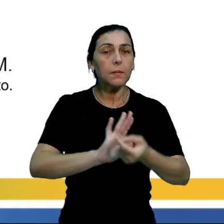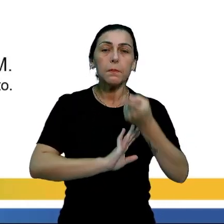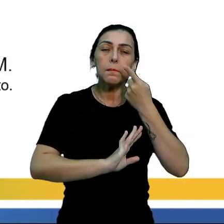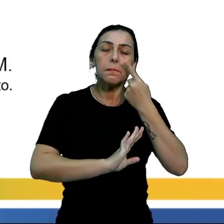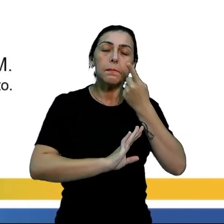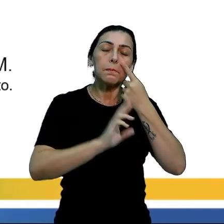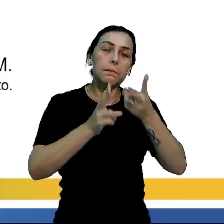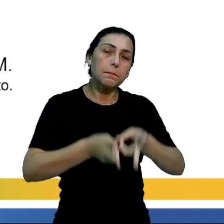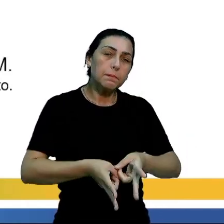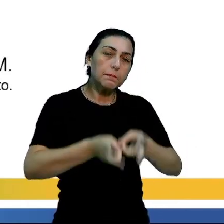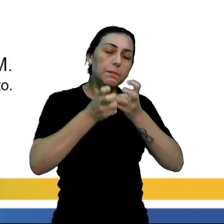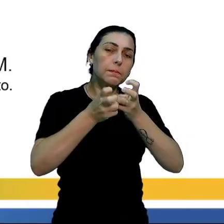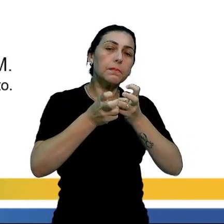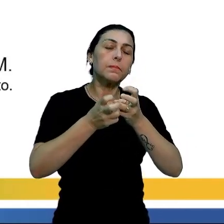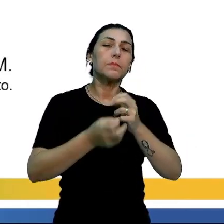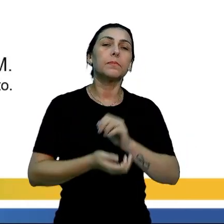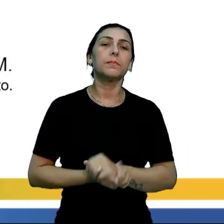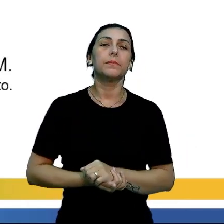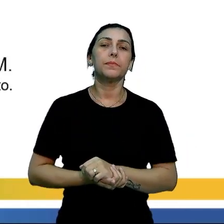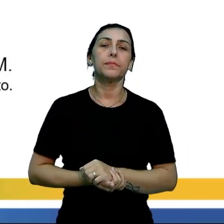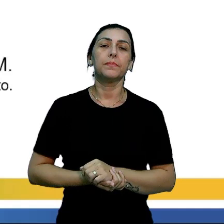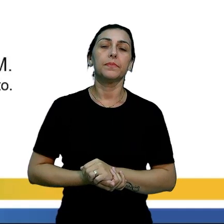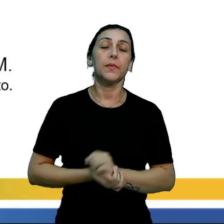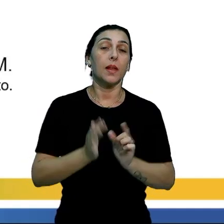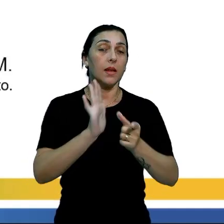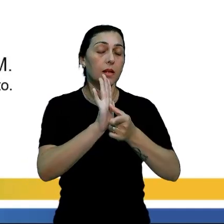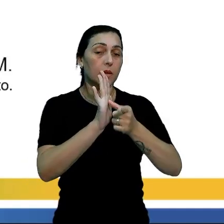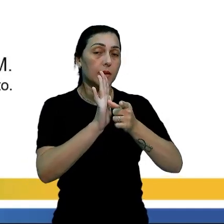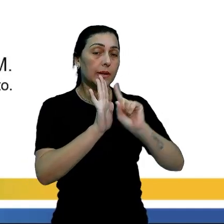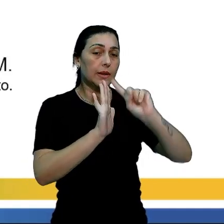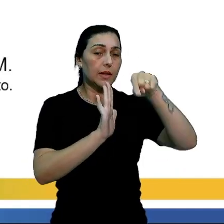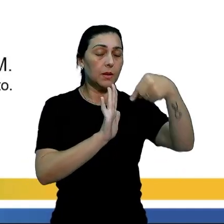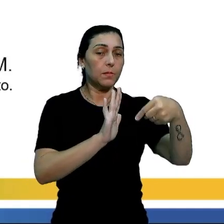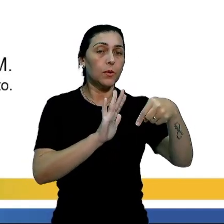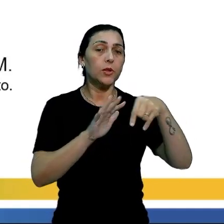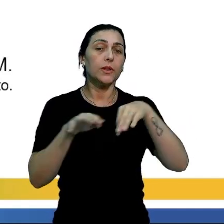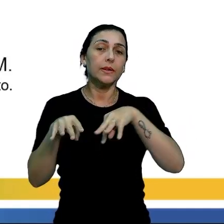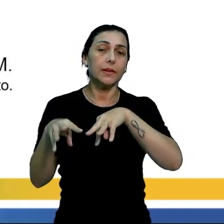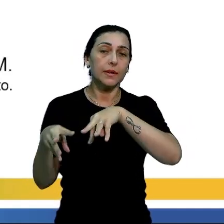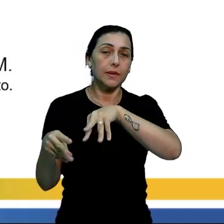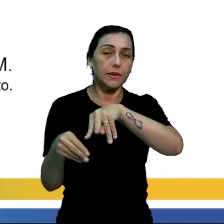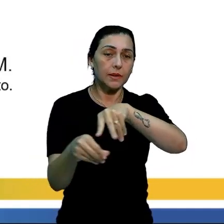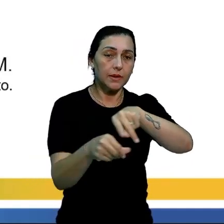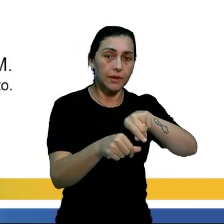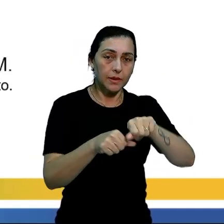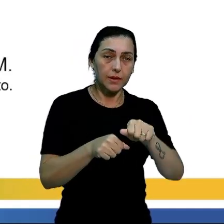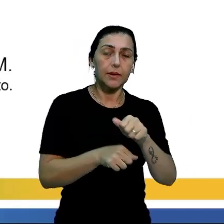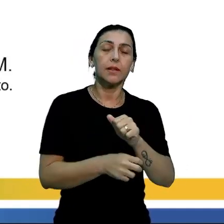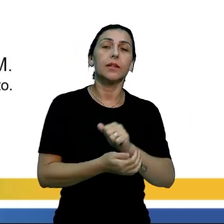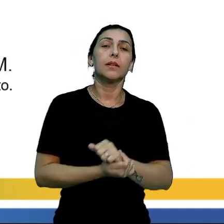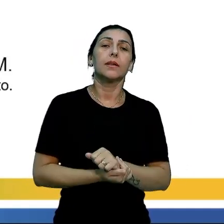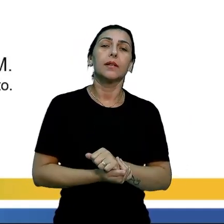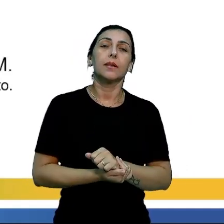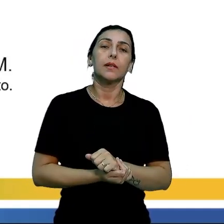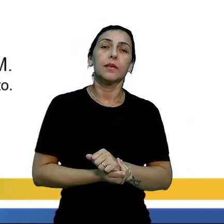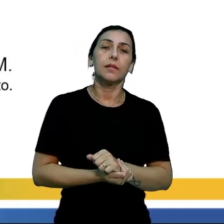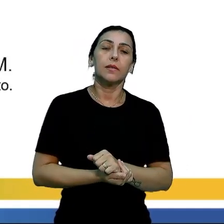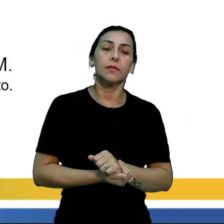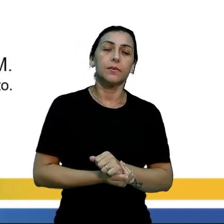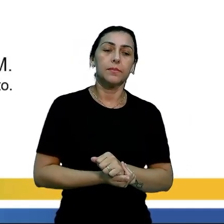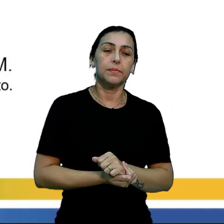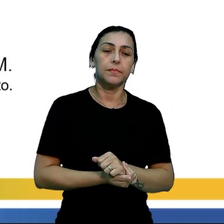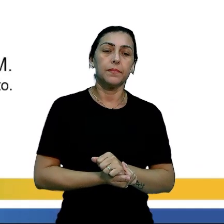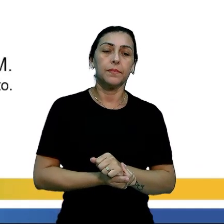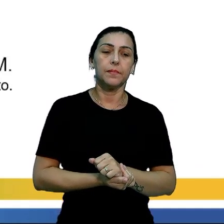observem que lá em cima ali, ó, depois de terra, né, que é mi tierra, vinheiro, né,